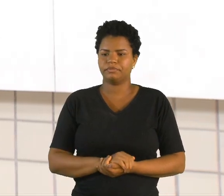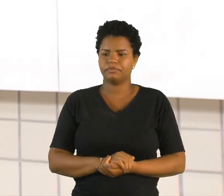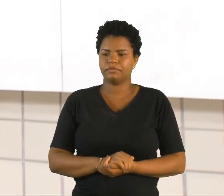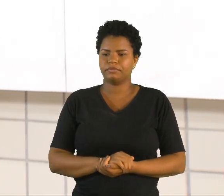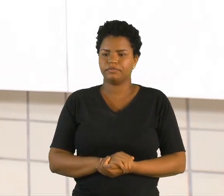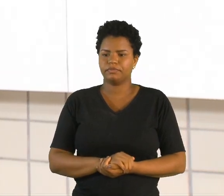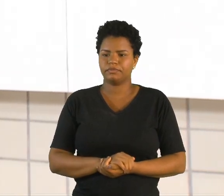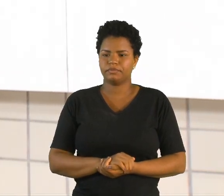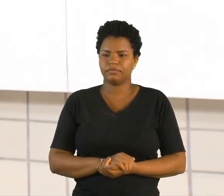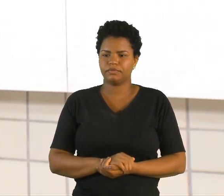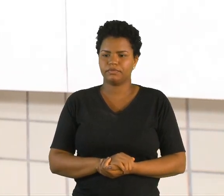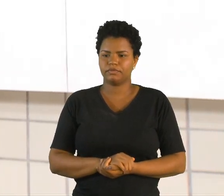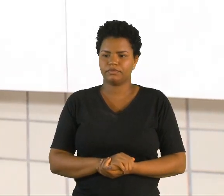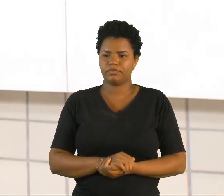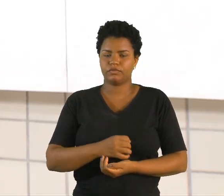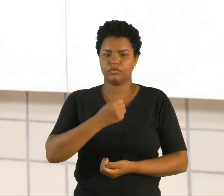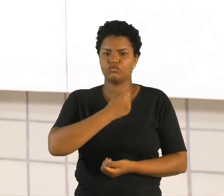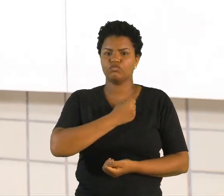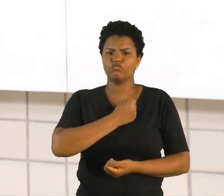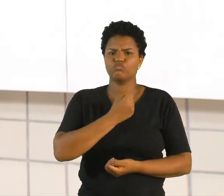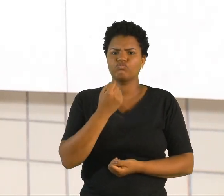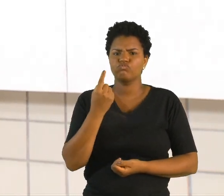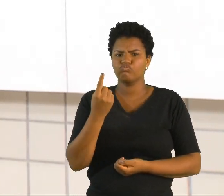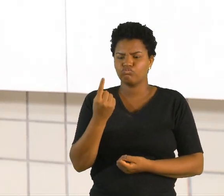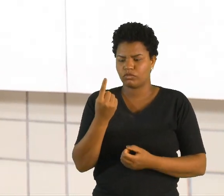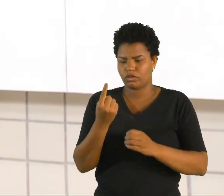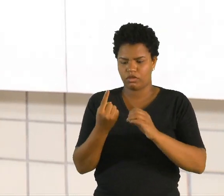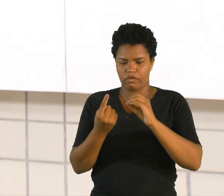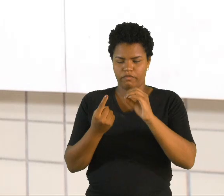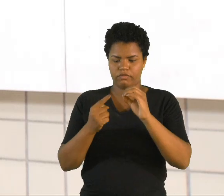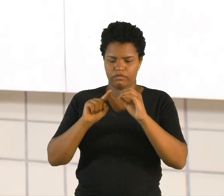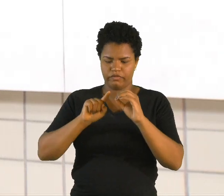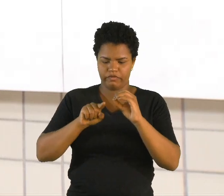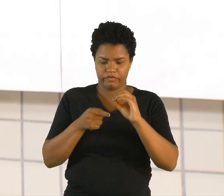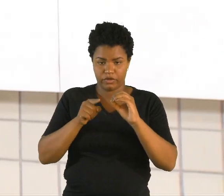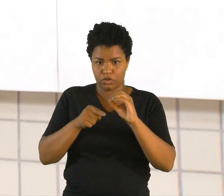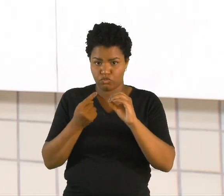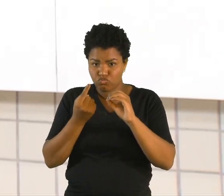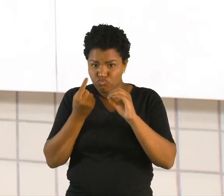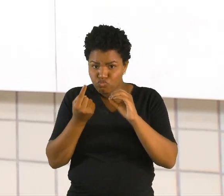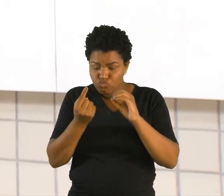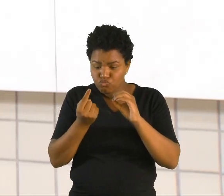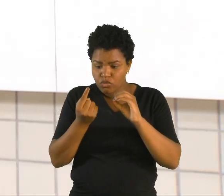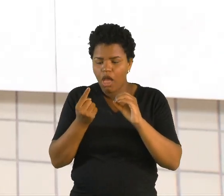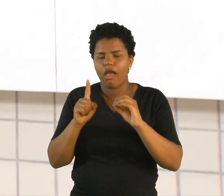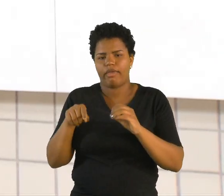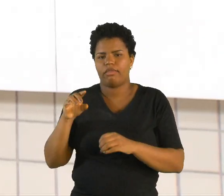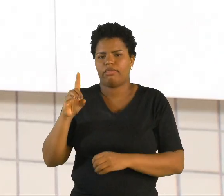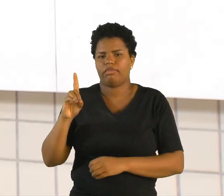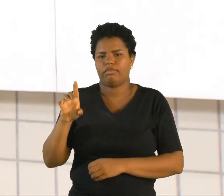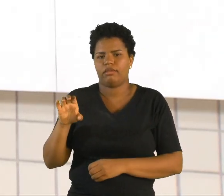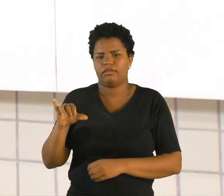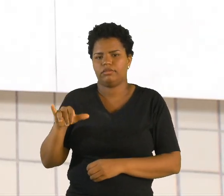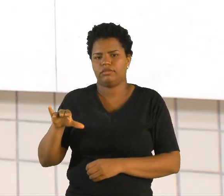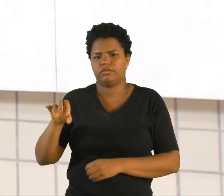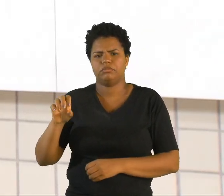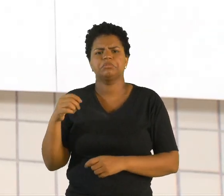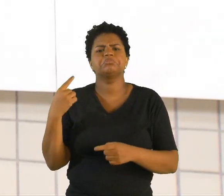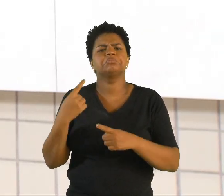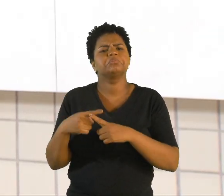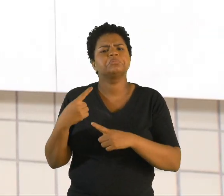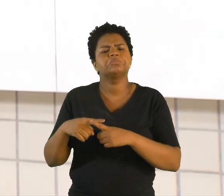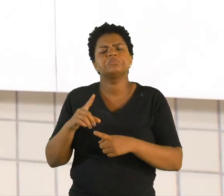Quando tem um número só depois da vírgula, ele é chamado de décimo. Por que que ele é chamado